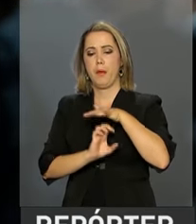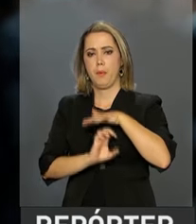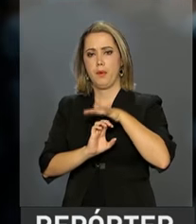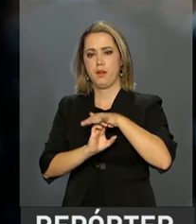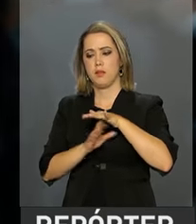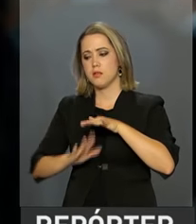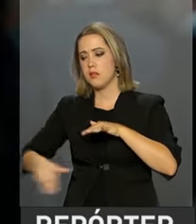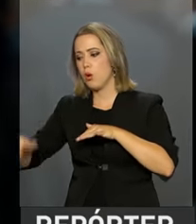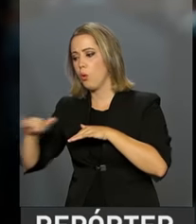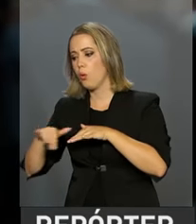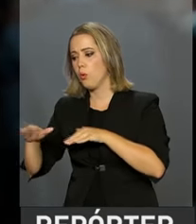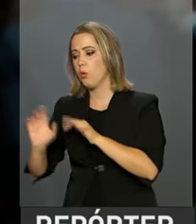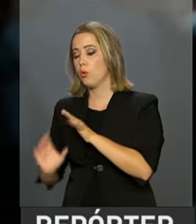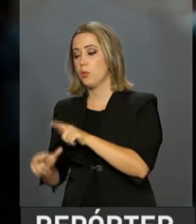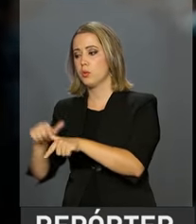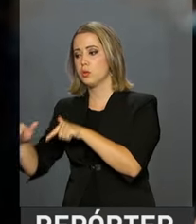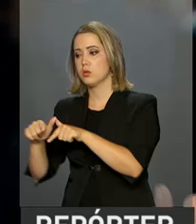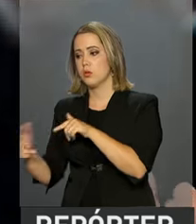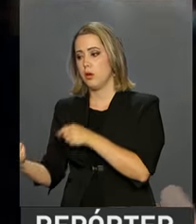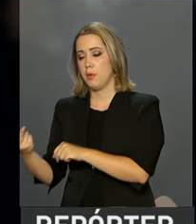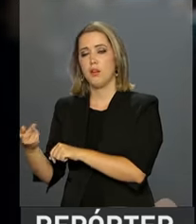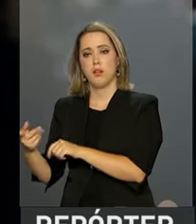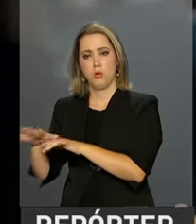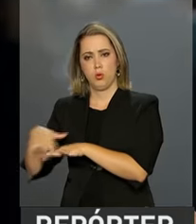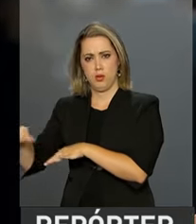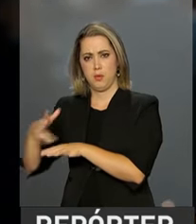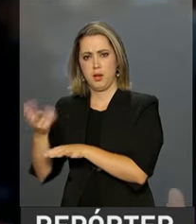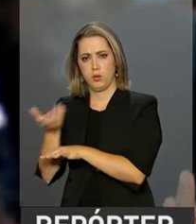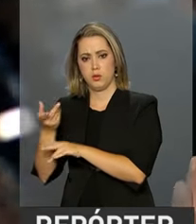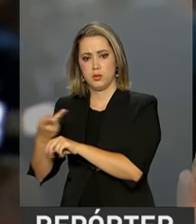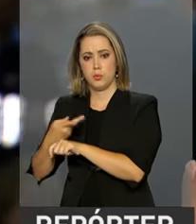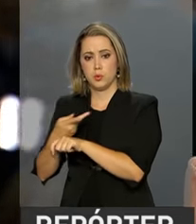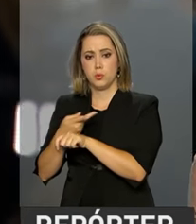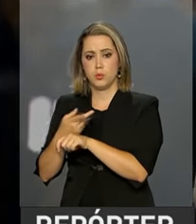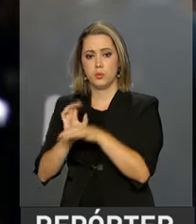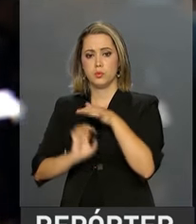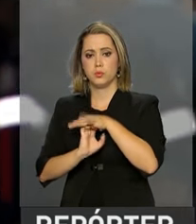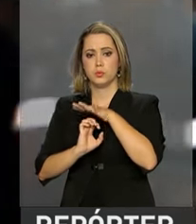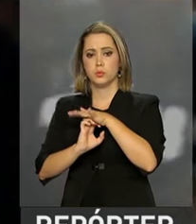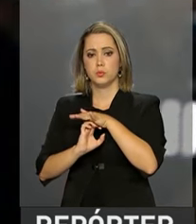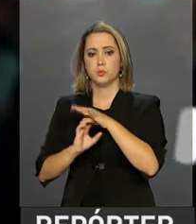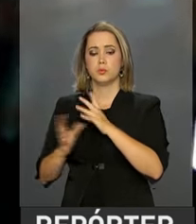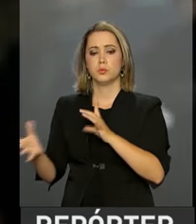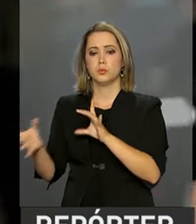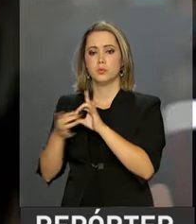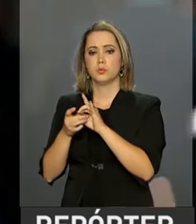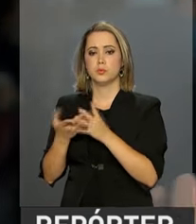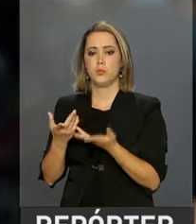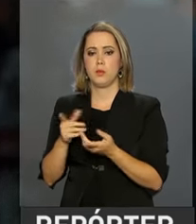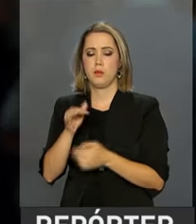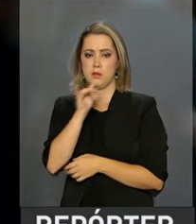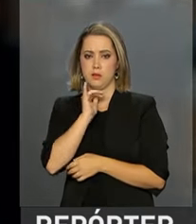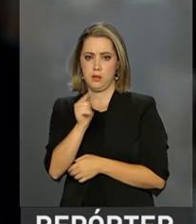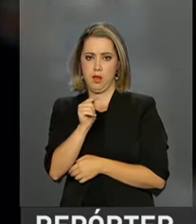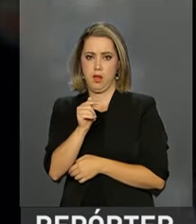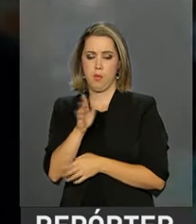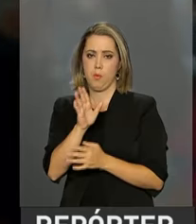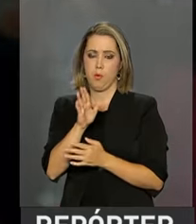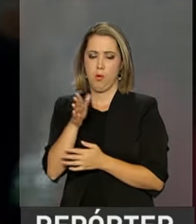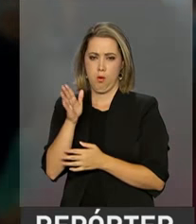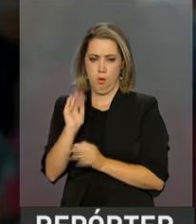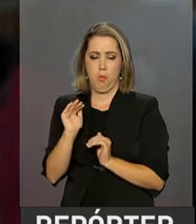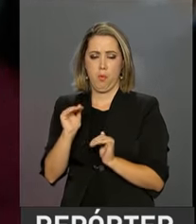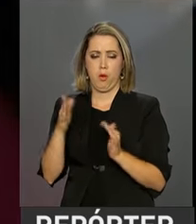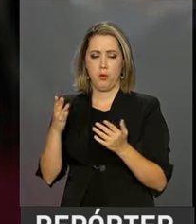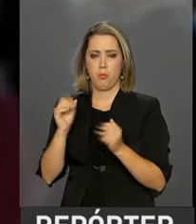juntam, procuram o patrão. Por exemplo, existe aquele descanso no intervalo do meio-dia.